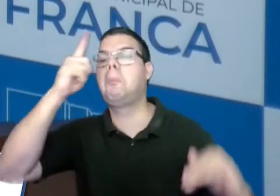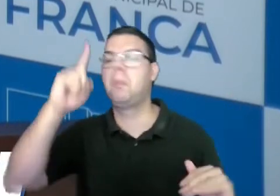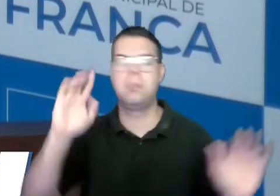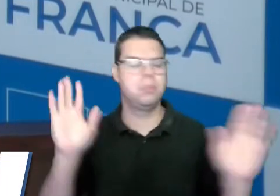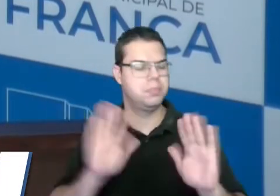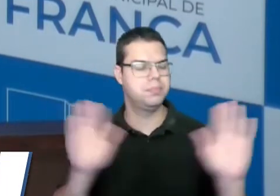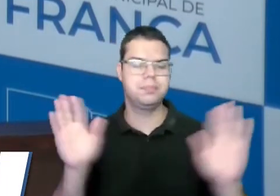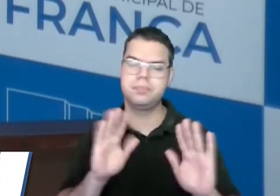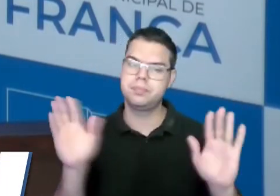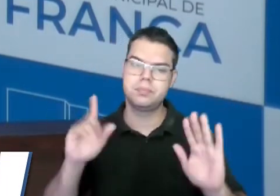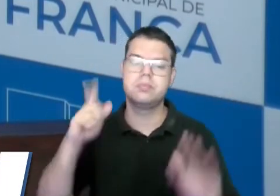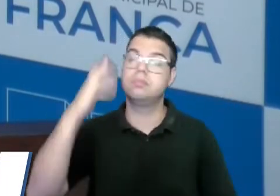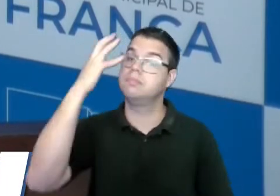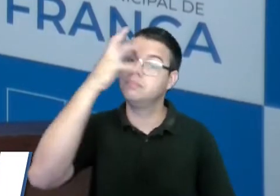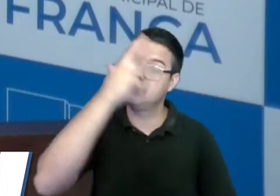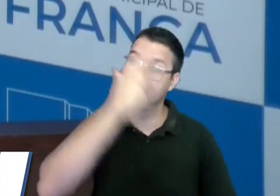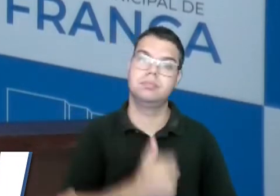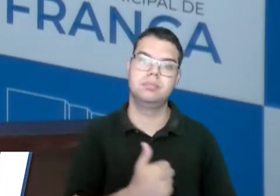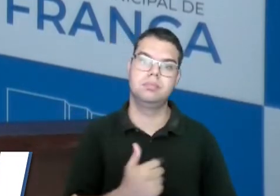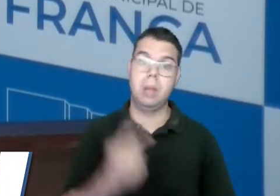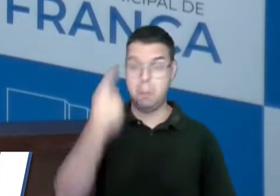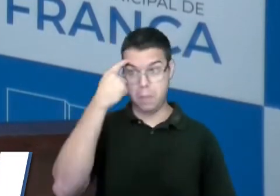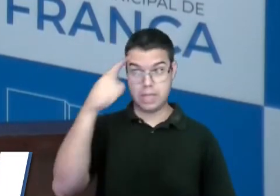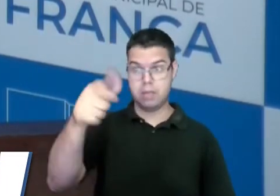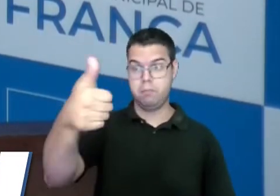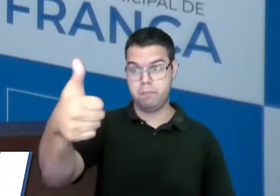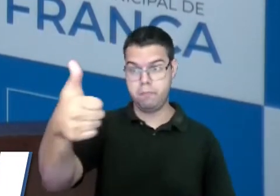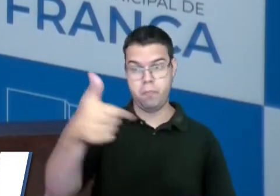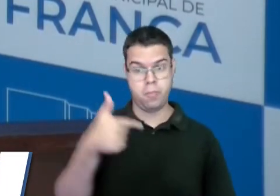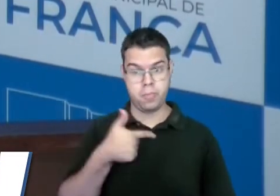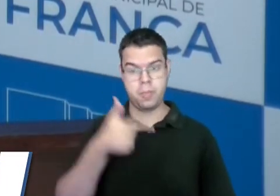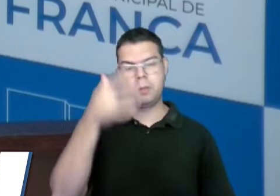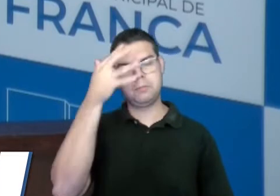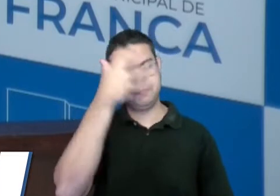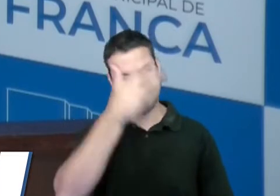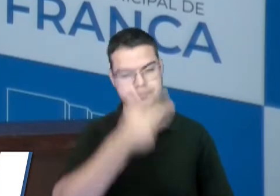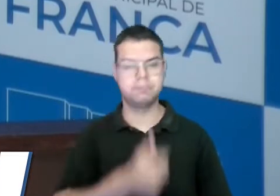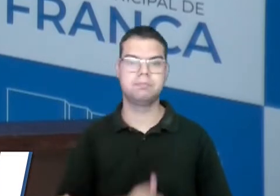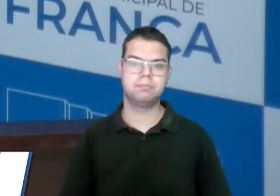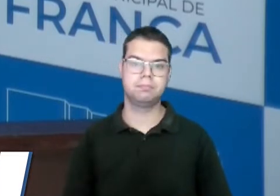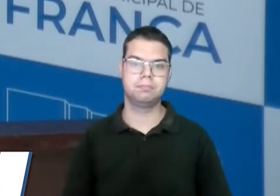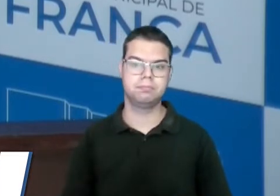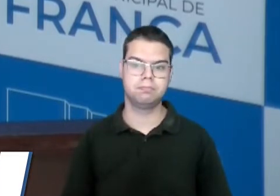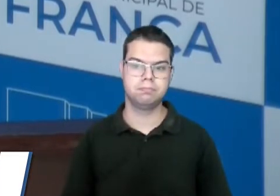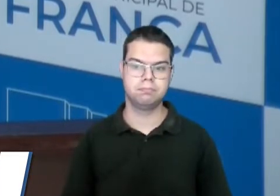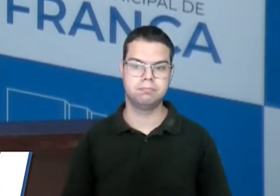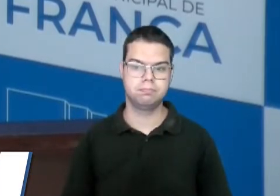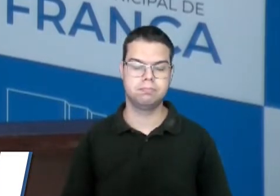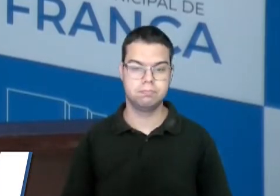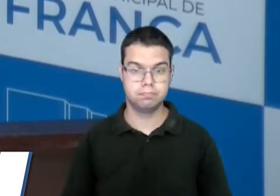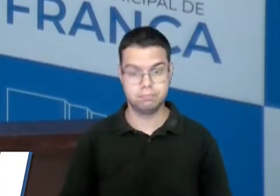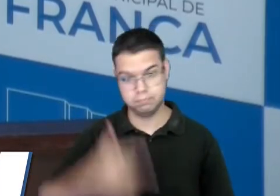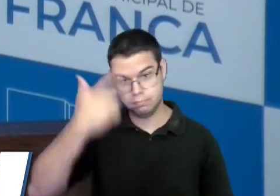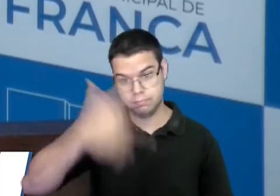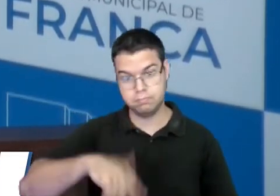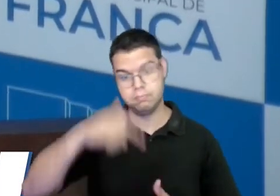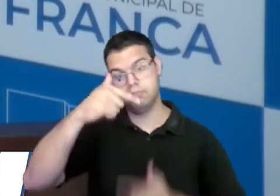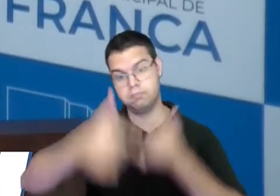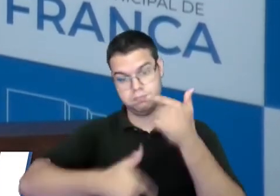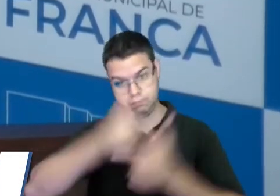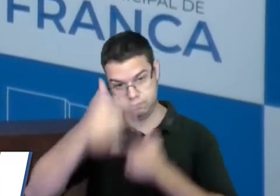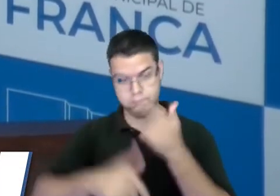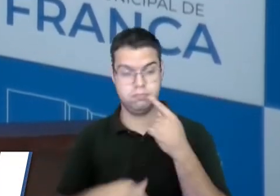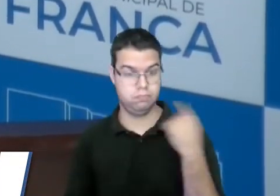a beleza de pensar no próximo. E o trabalho que nós